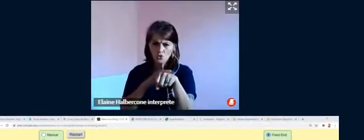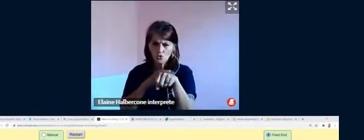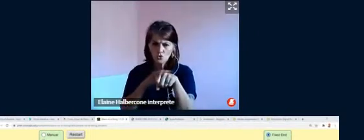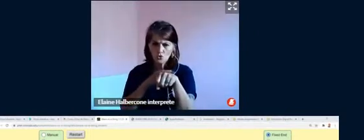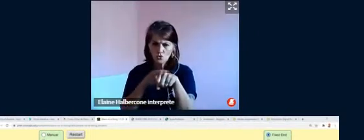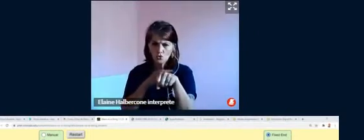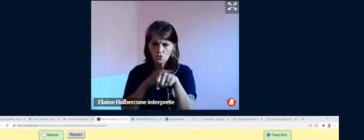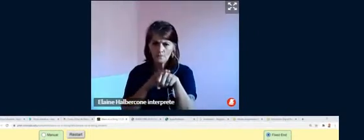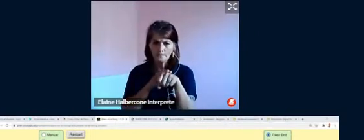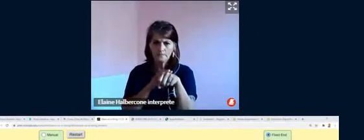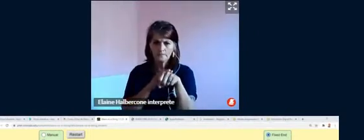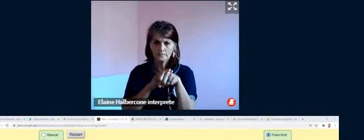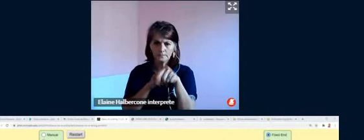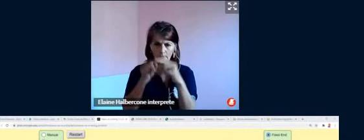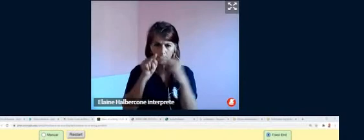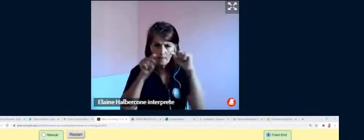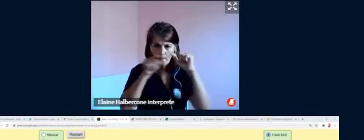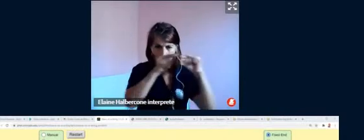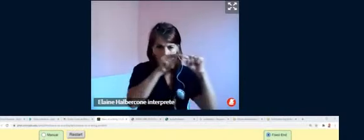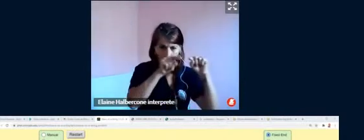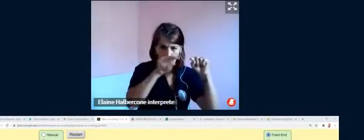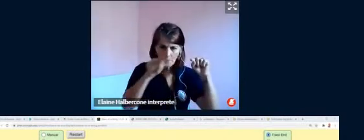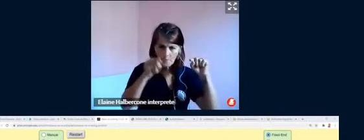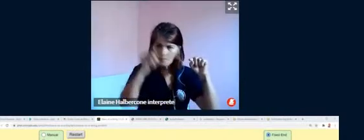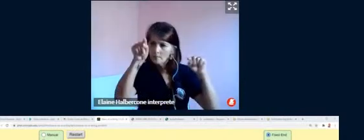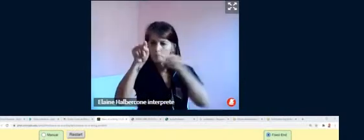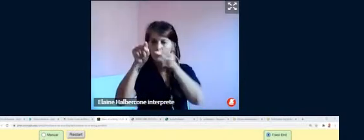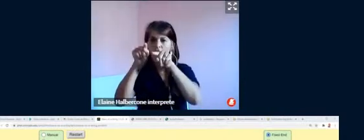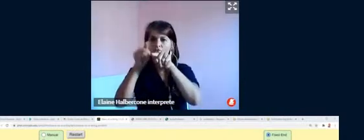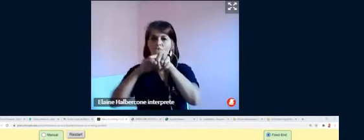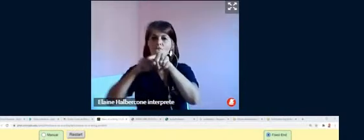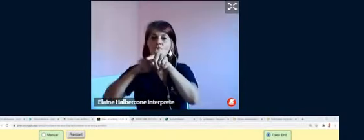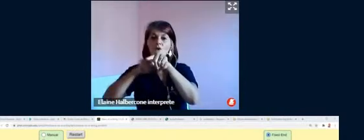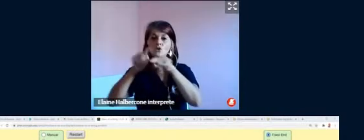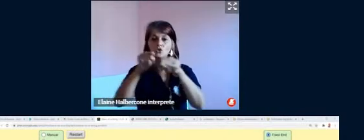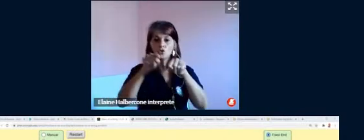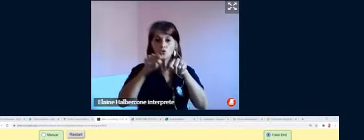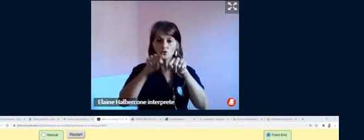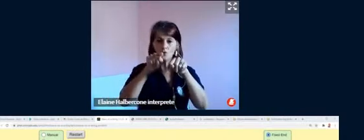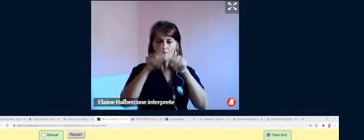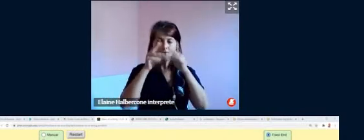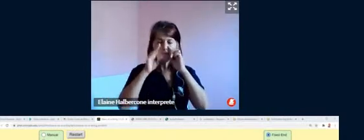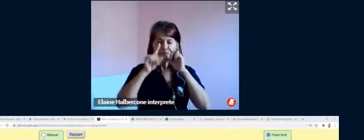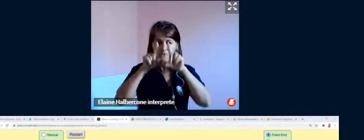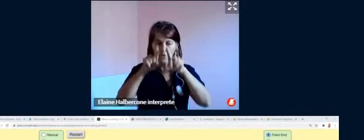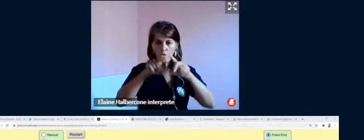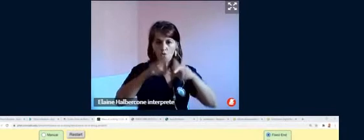destaque. Olha aqui, esse ponto. Foca nesse ponto, esquece o restante. E eu